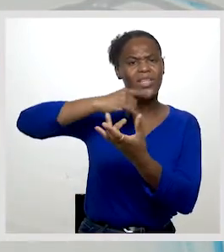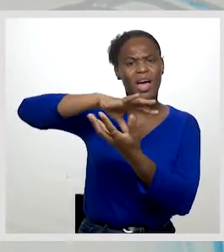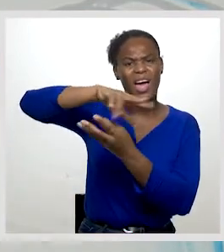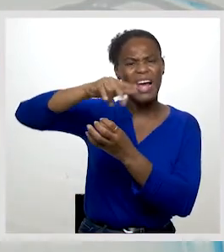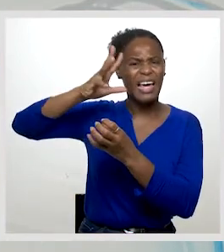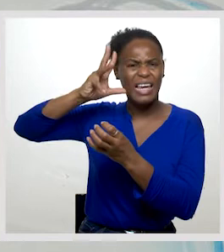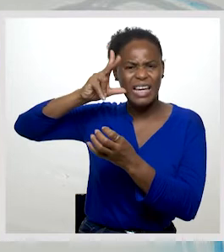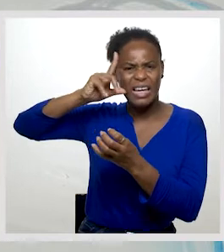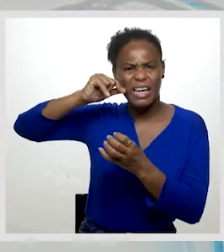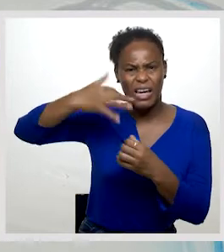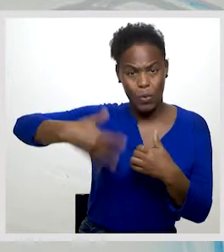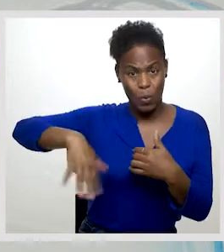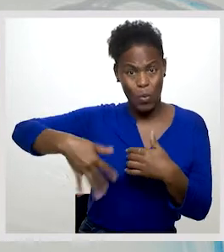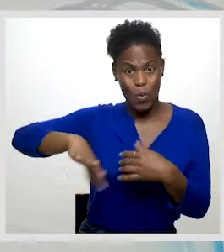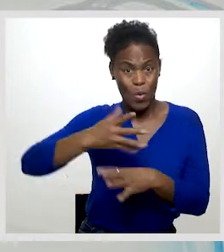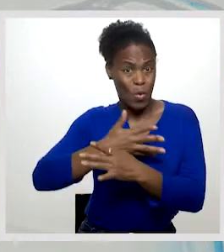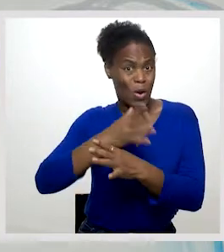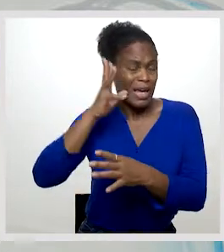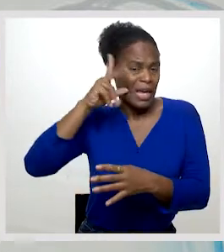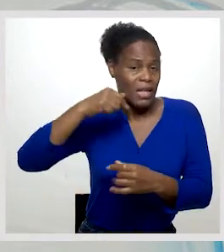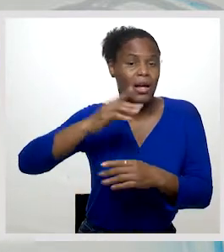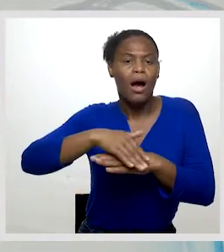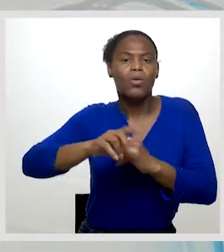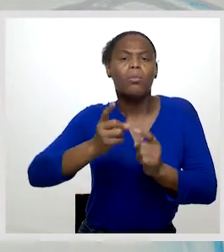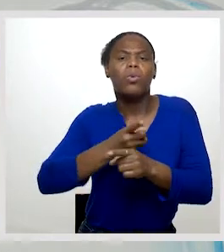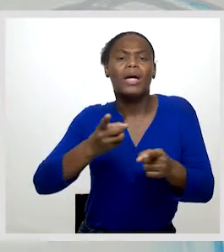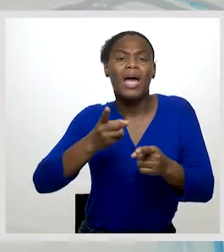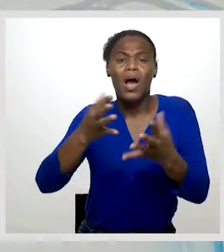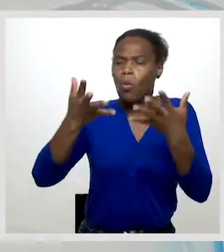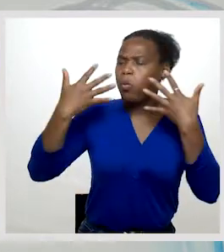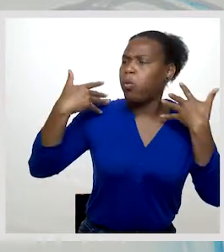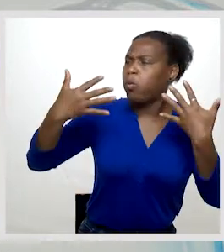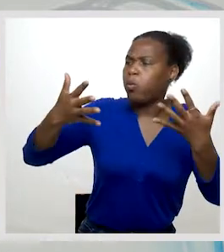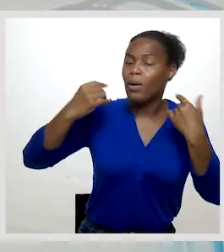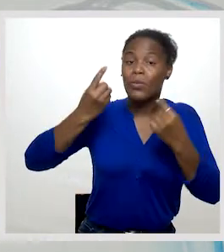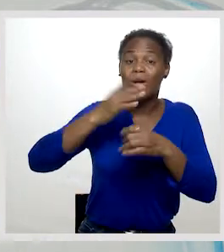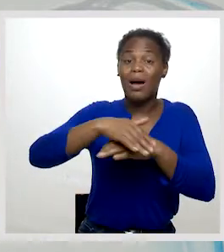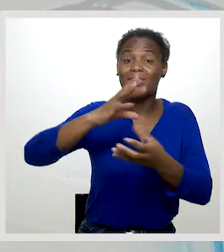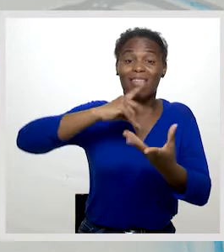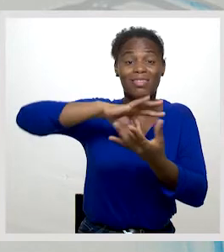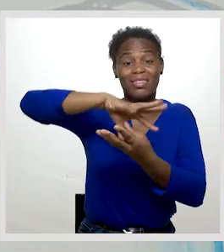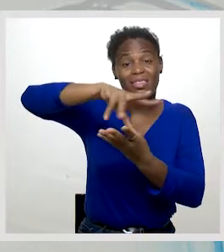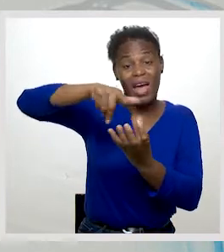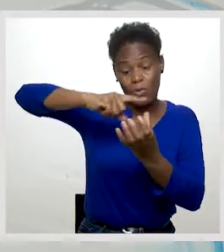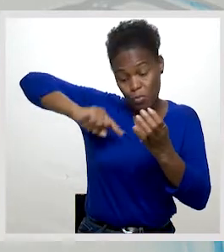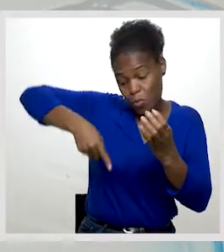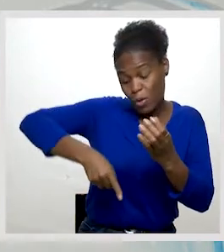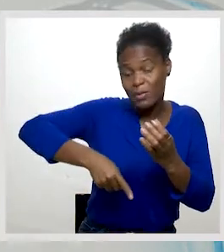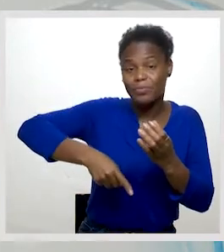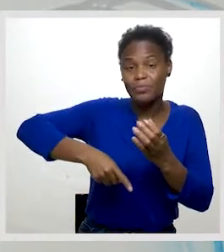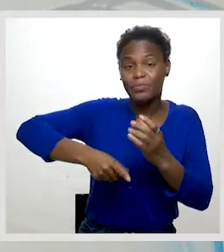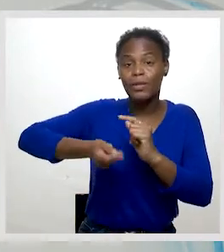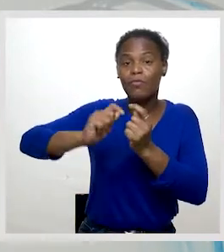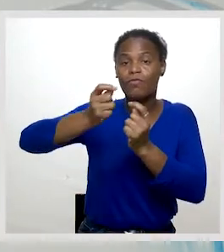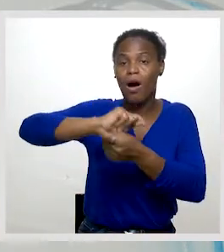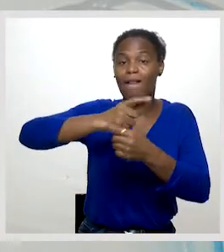elevadas temperaturas. E essas temperaturas eram causadas o quê? Do calor interno da Terra, provocadas por quê? Pelos fenómenos